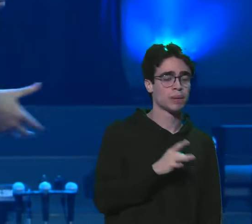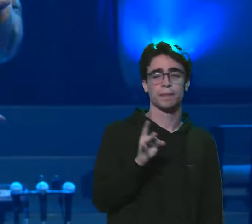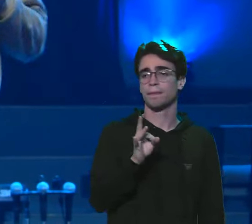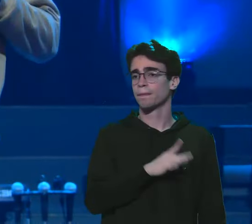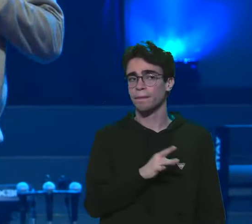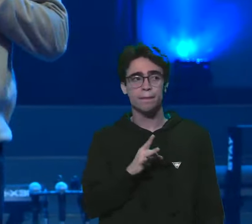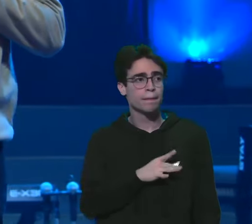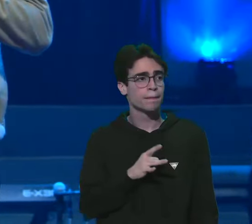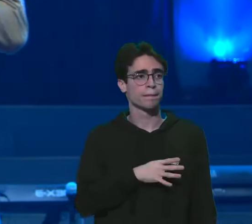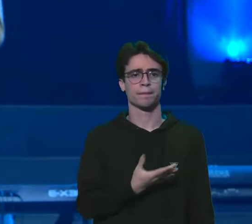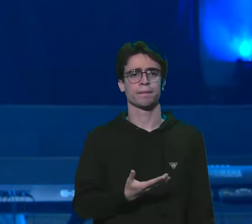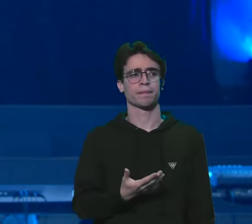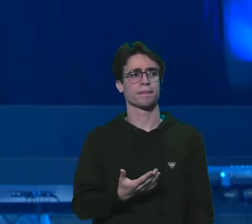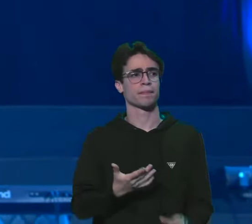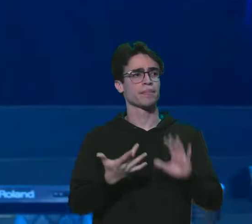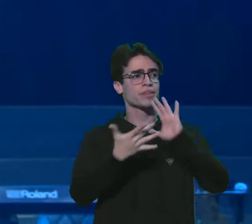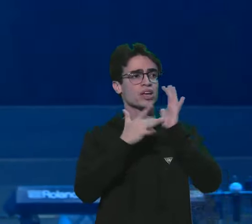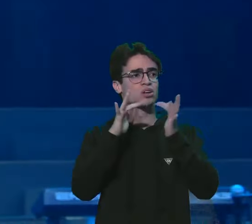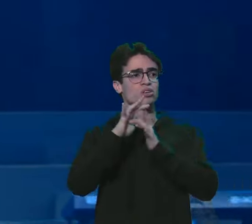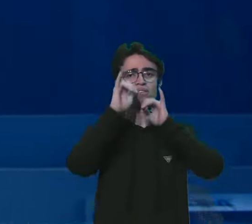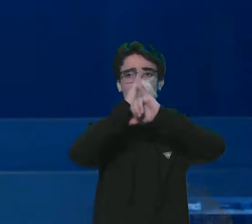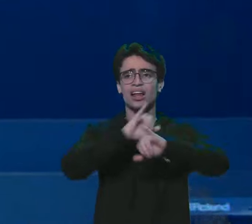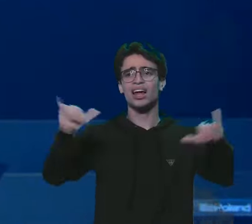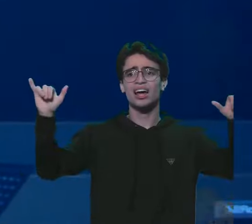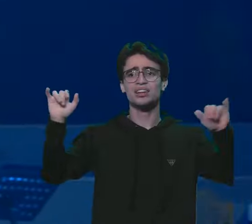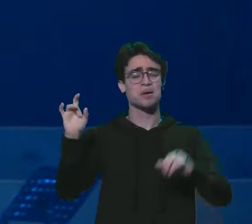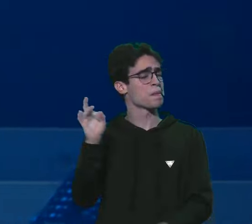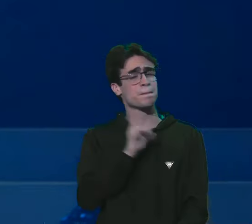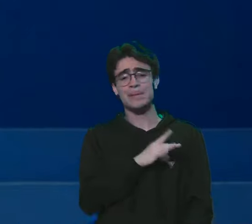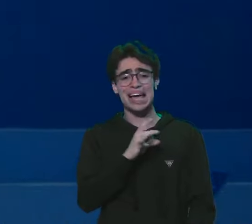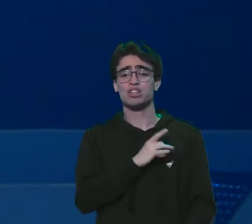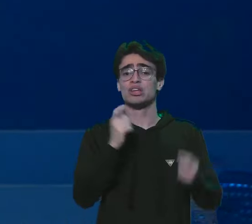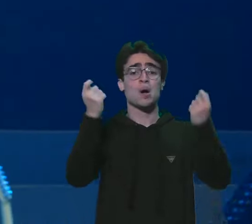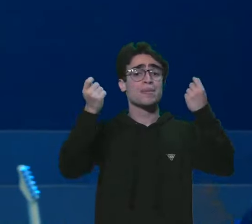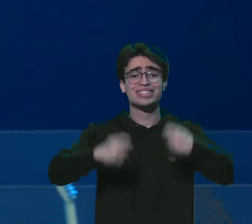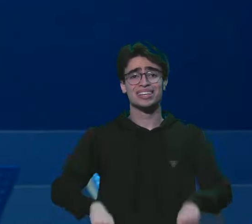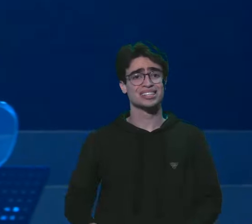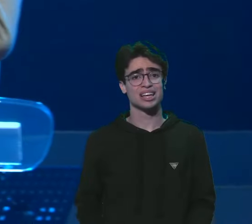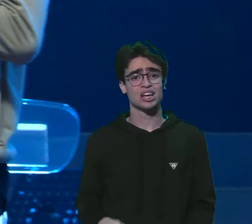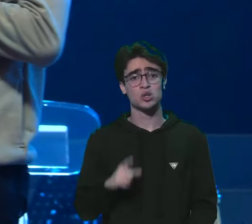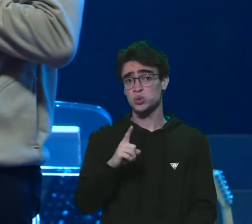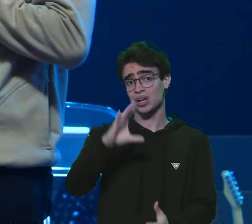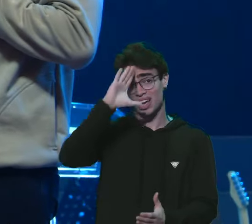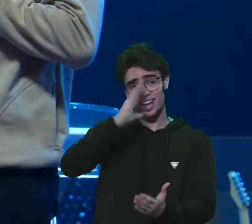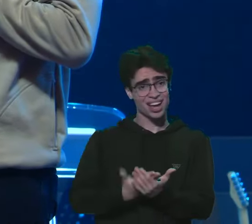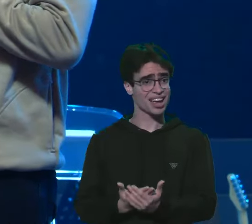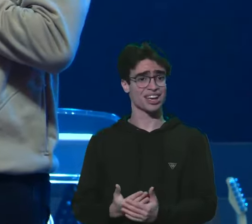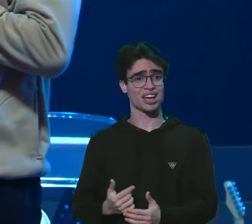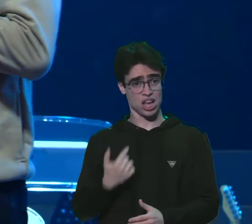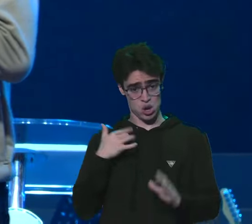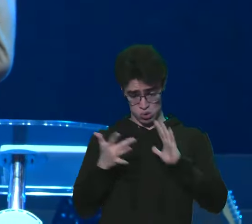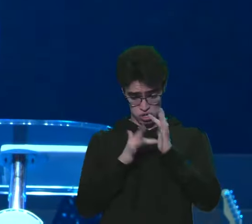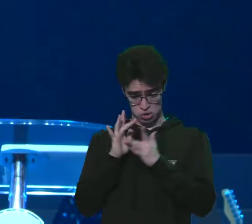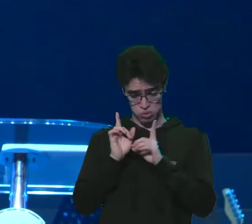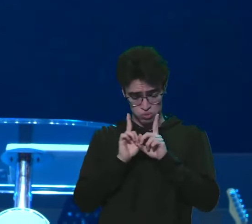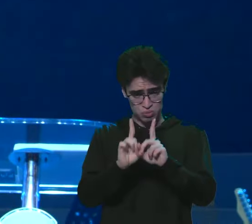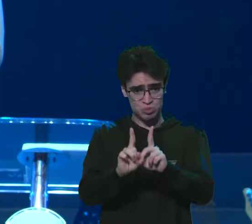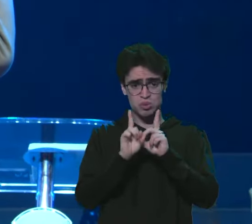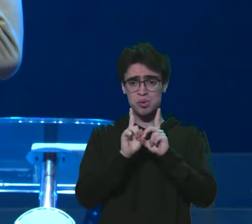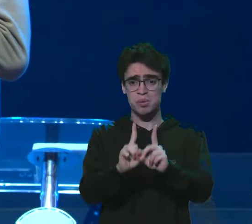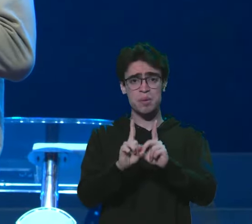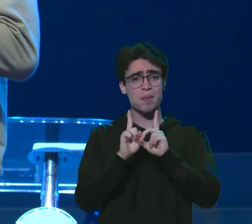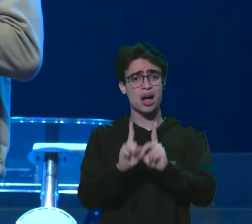medo. Jesus está falando: ei, não tenha medo, creia, eu estou do seu lado, eu estou com você.